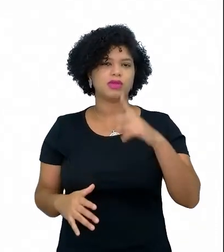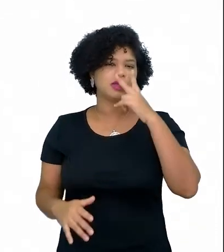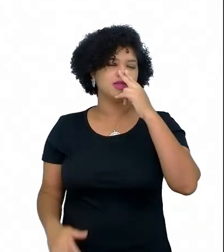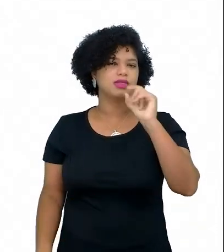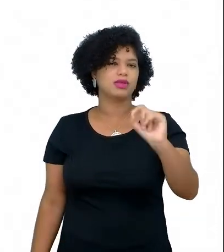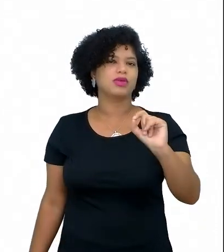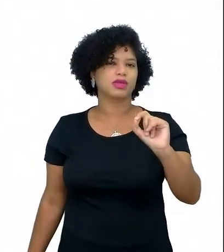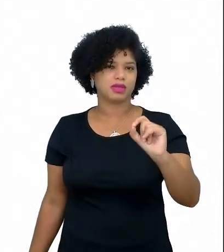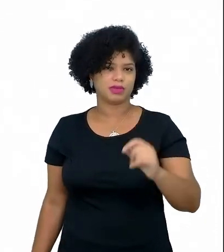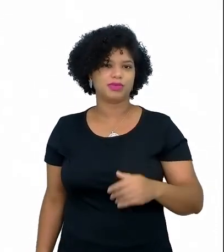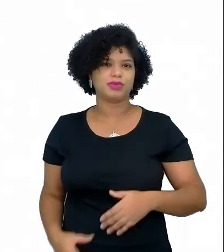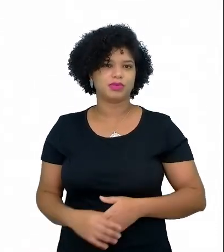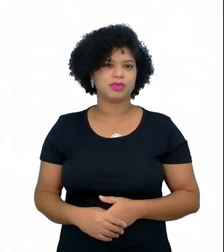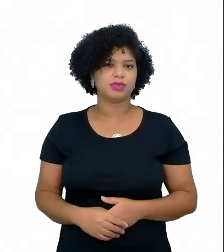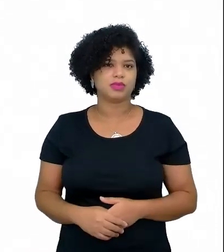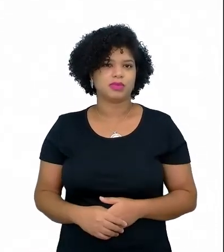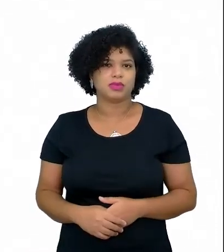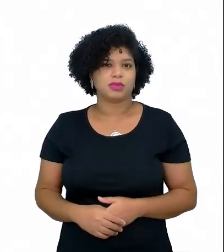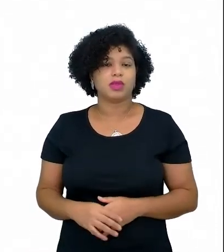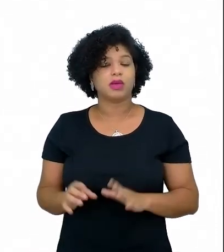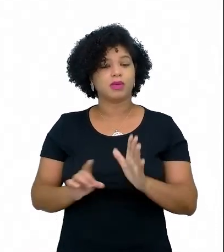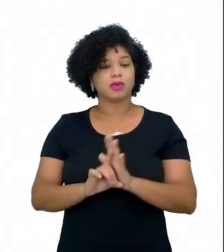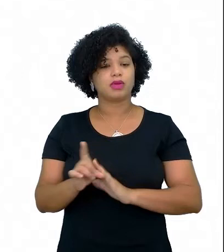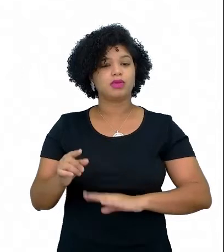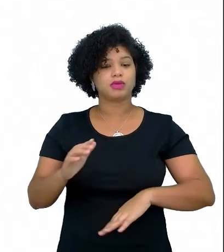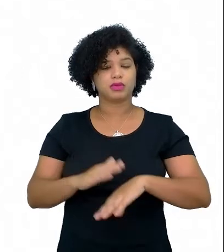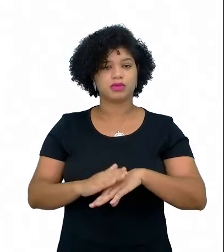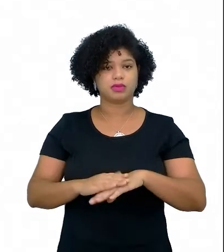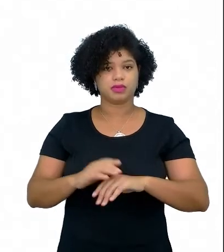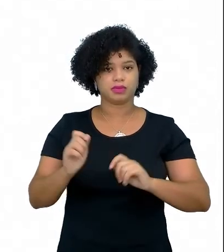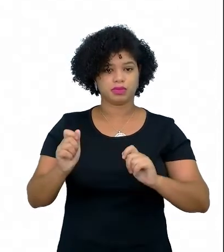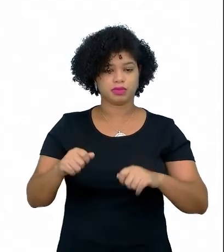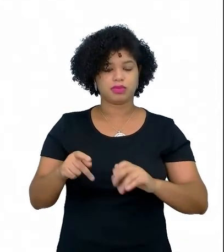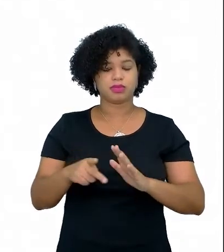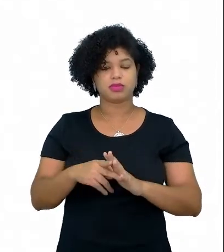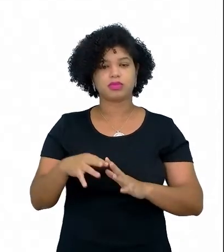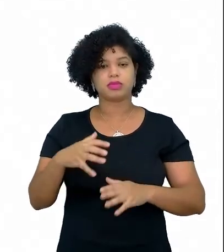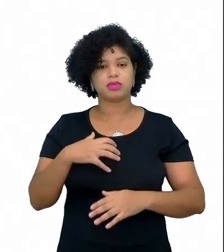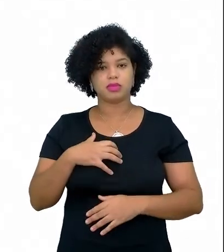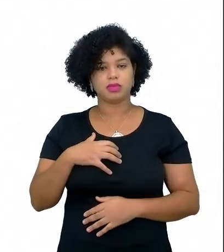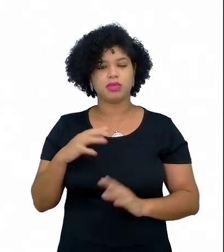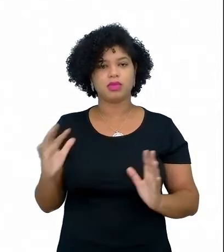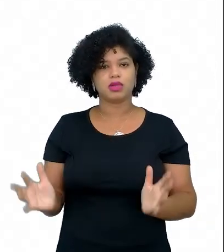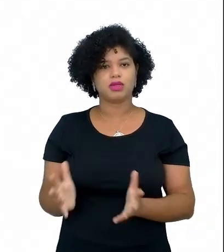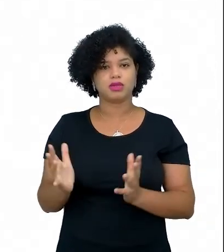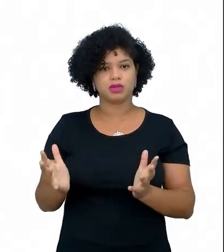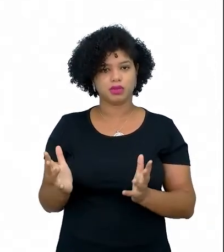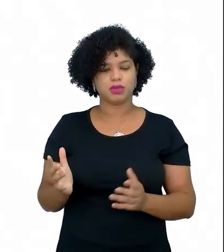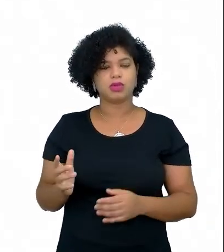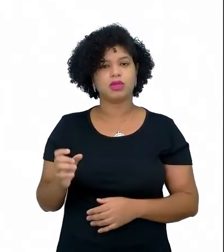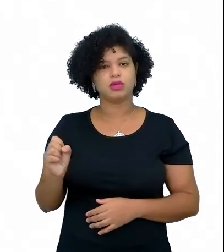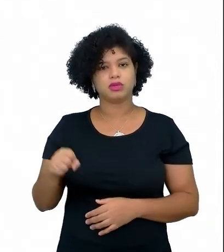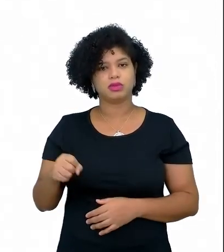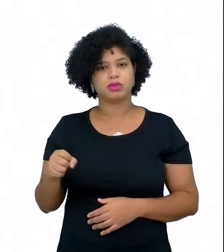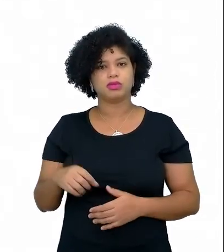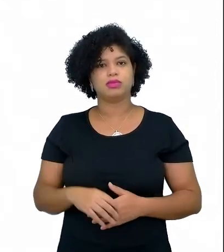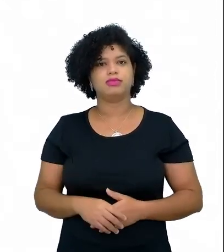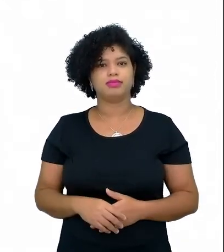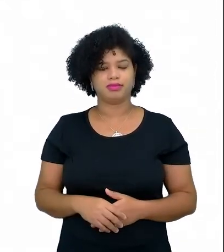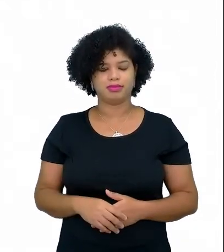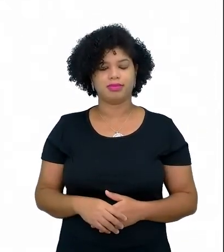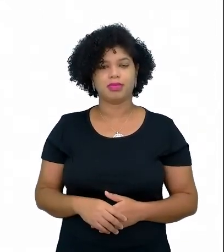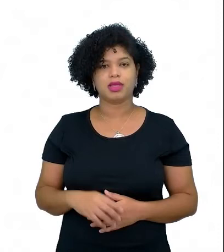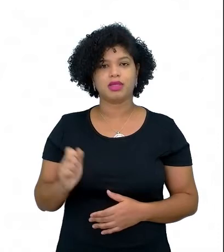acha? São perguntas que eu posso fazer quando eu estou falando nesses momentos, eu estou estimulando esse envolvimento. Estão sendo